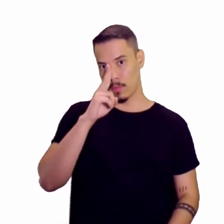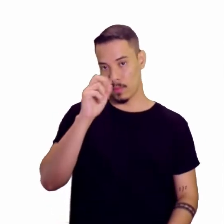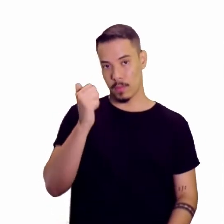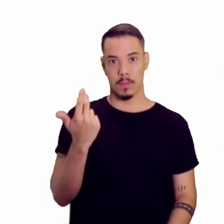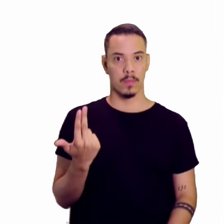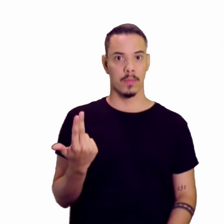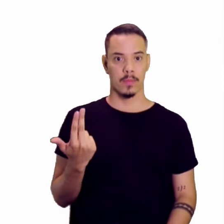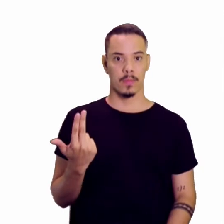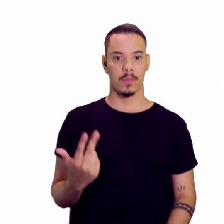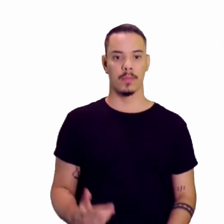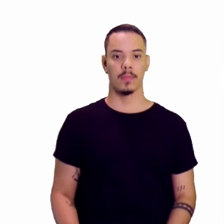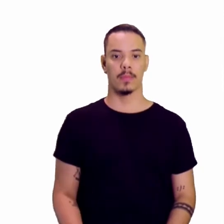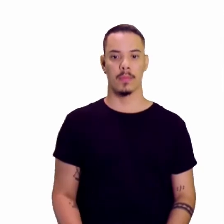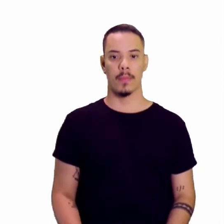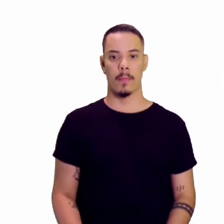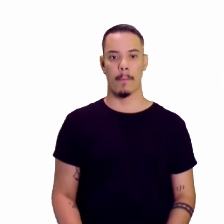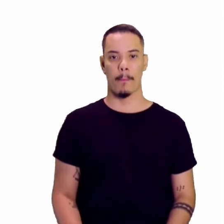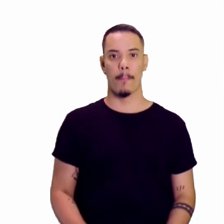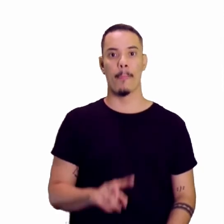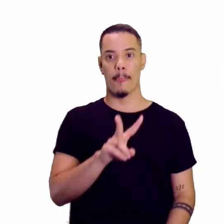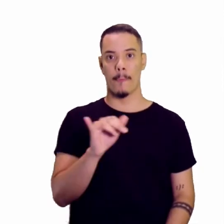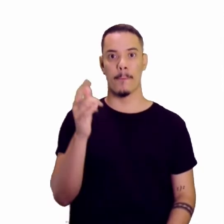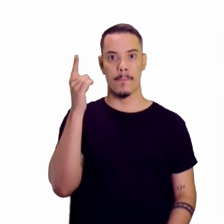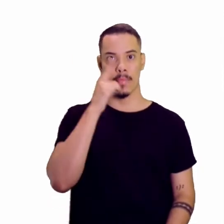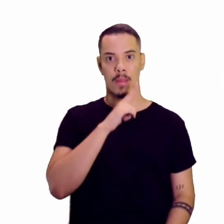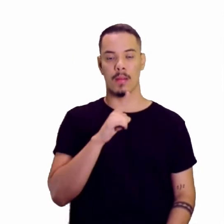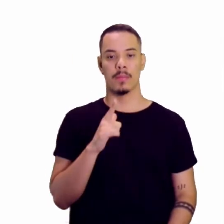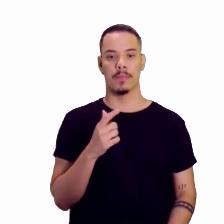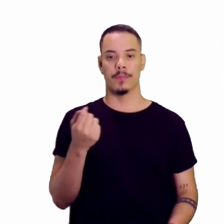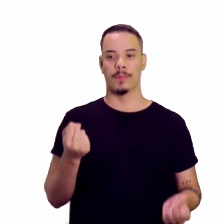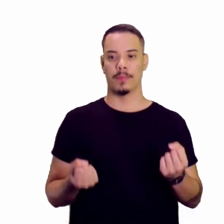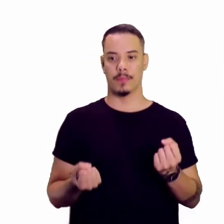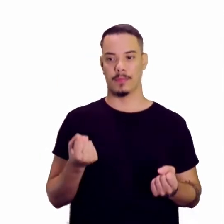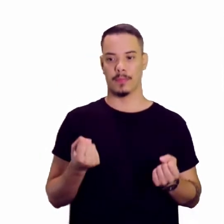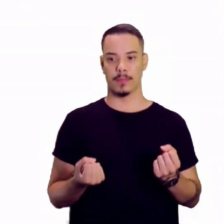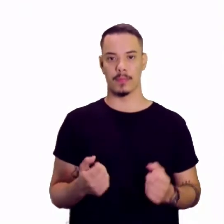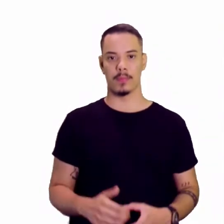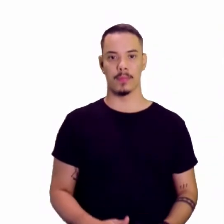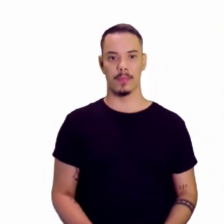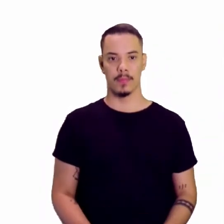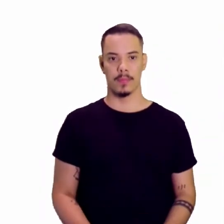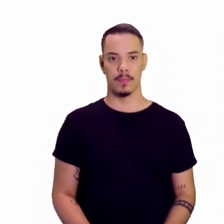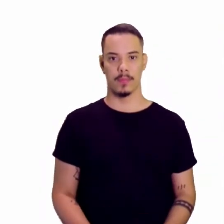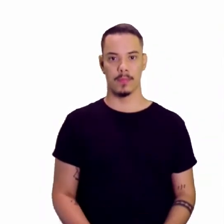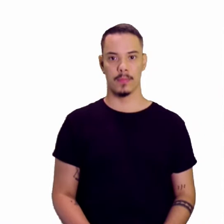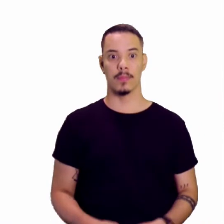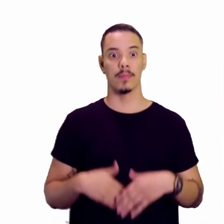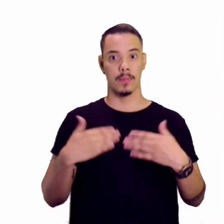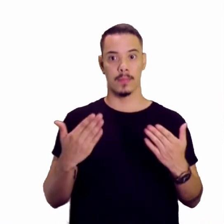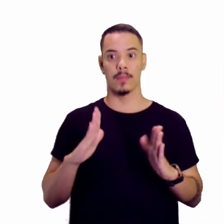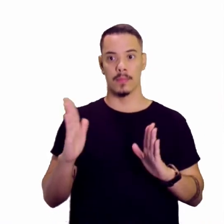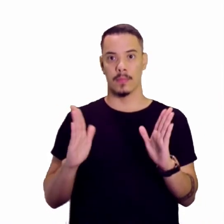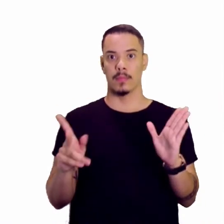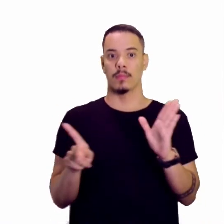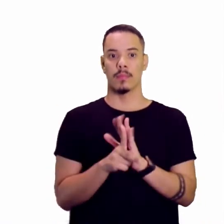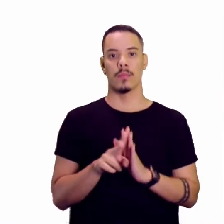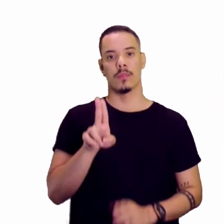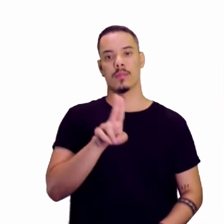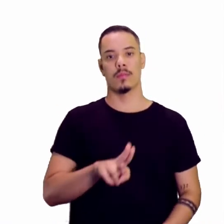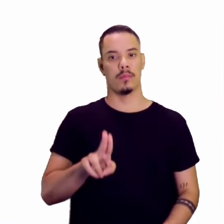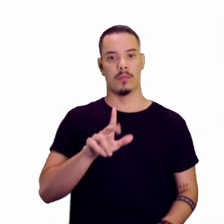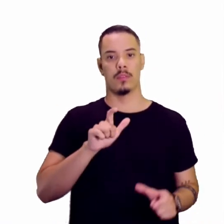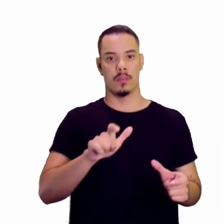Resultante zero, né? Isso. E vai equilibrar a balança e você conhece. E ali, então, o processo da balança só pode ser usado